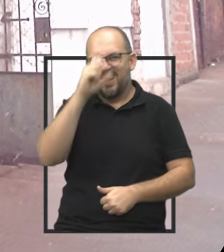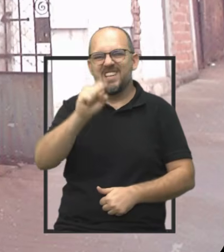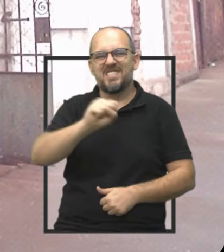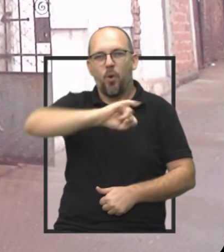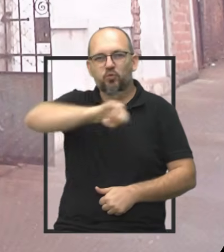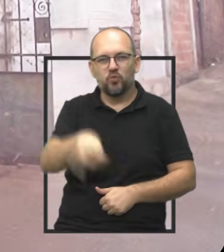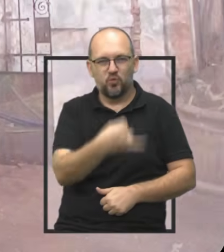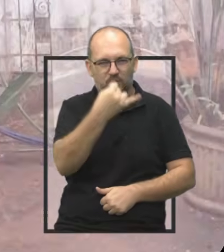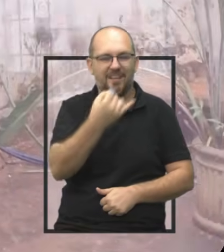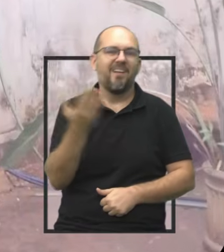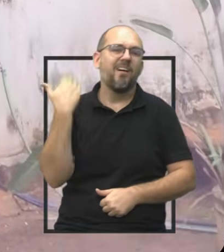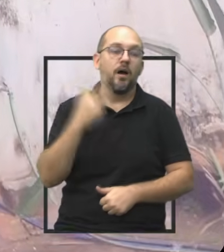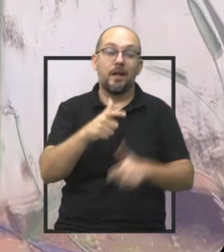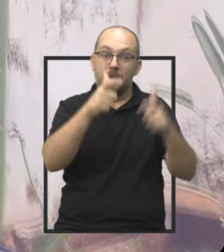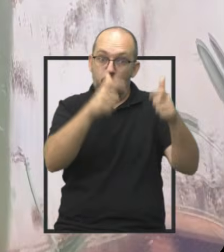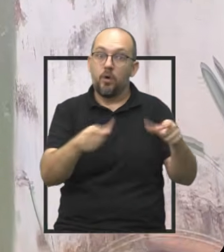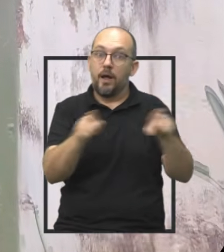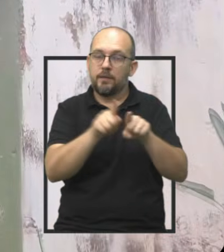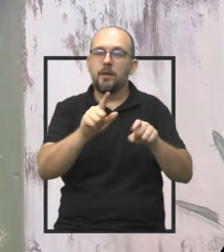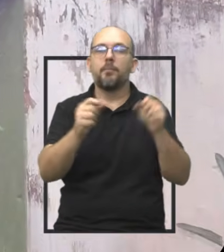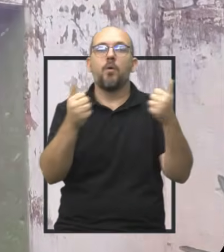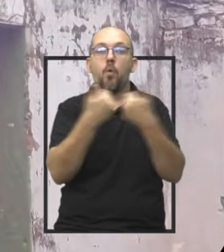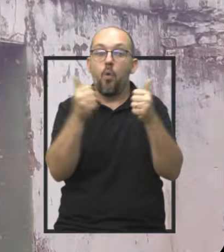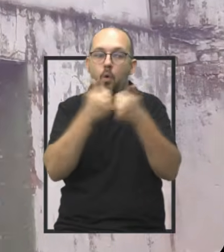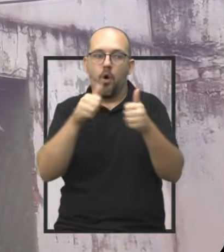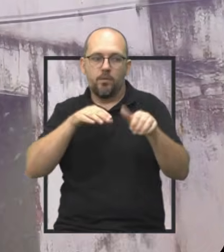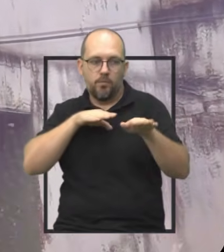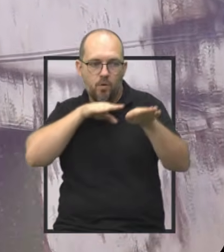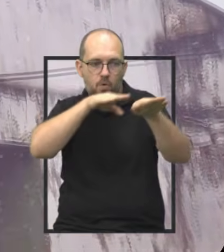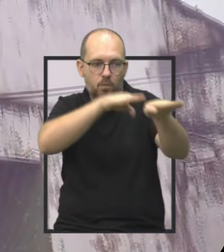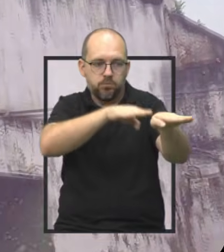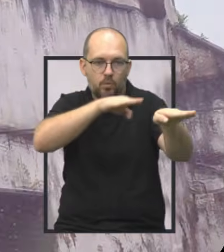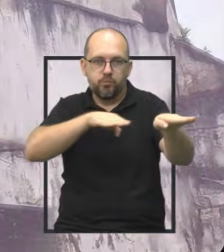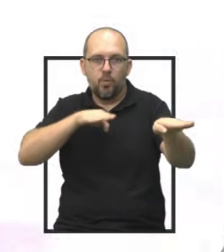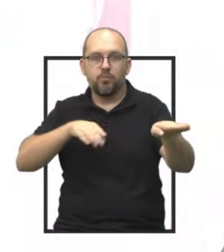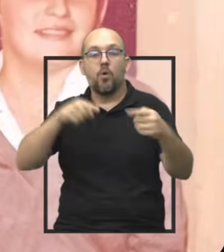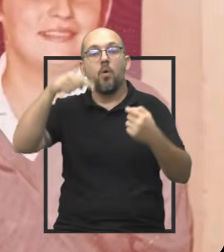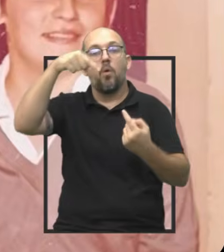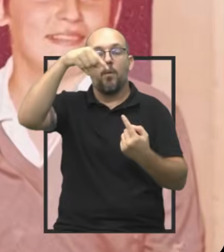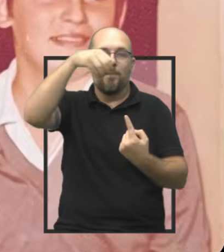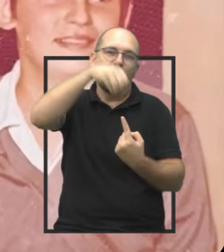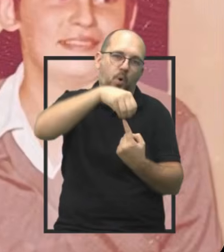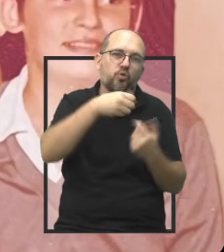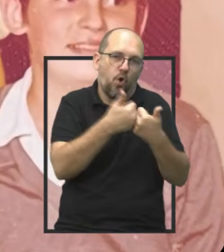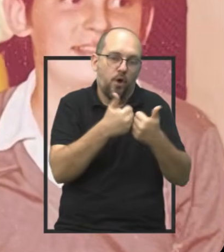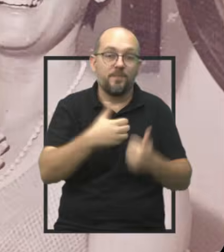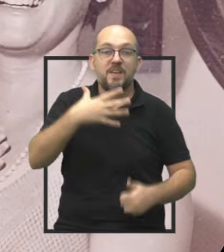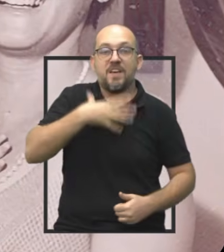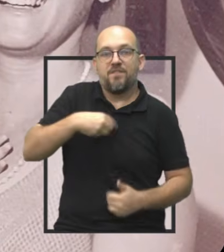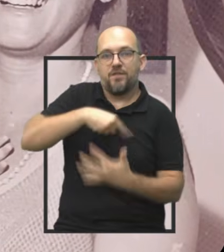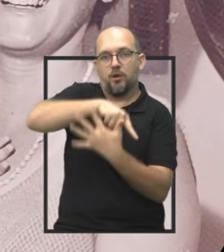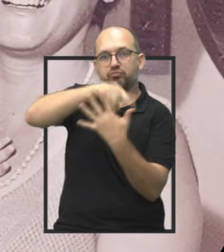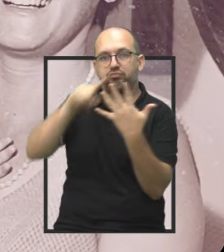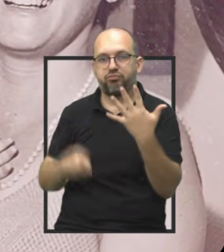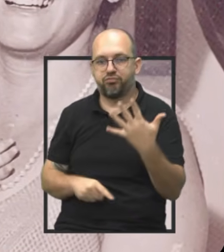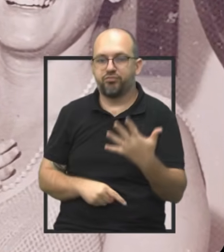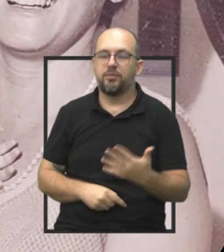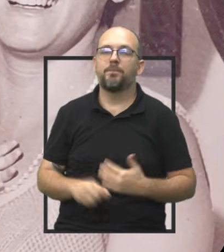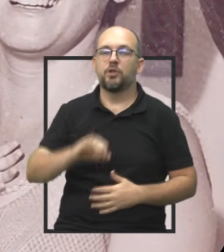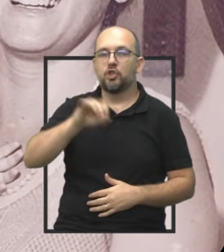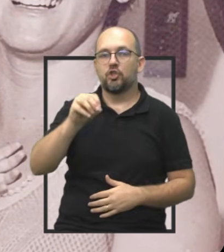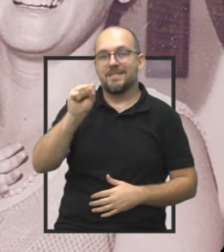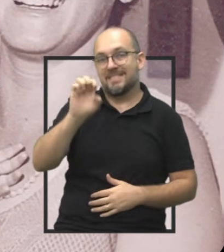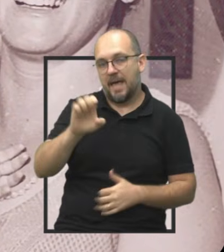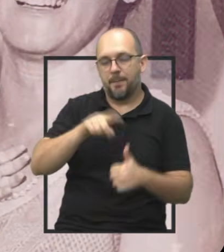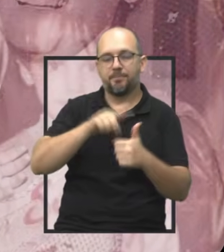São Judas, lugar que também se tornou garagem e ponto de ônibus. Tiveram 5 filhos: José Maria